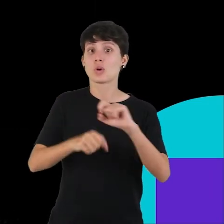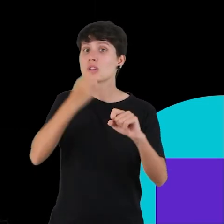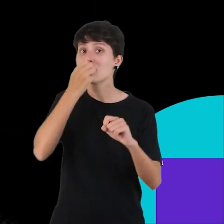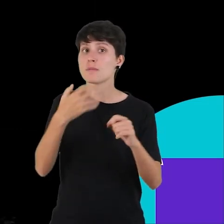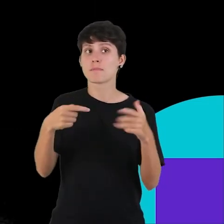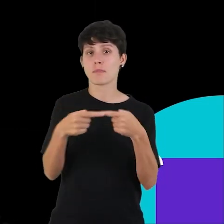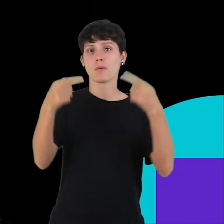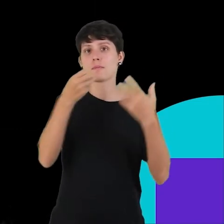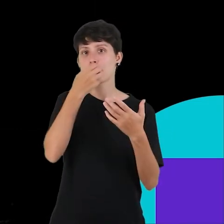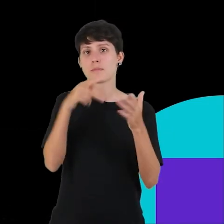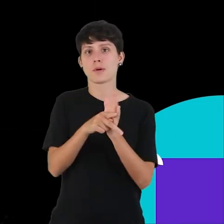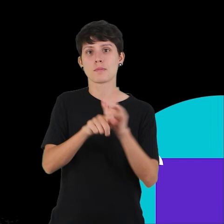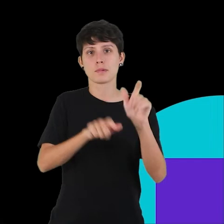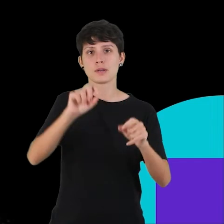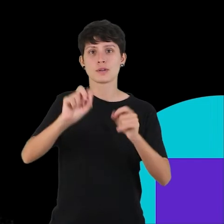vida.